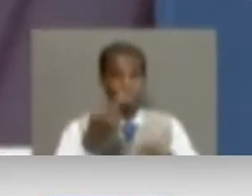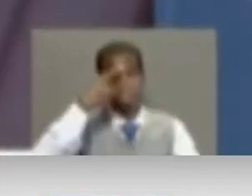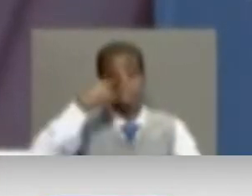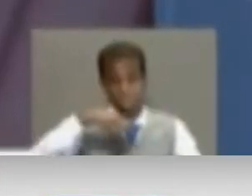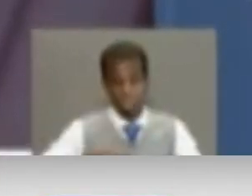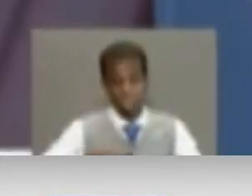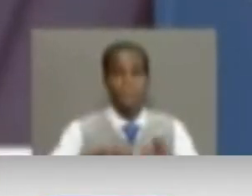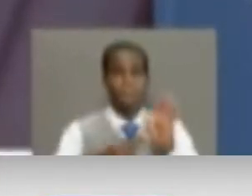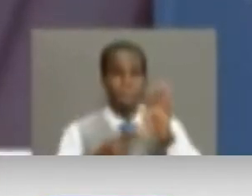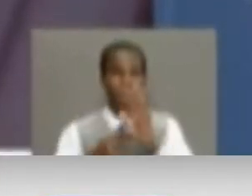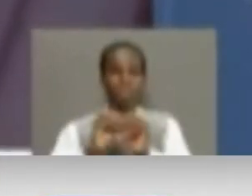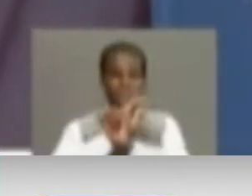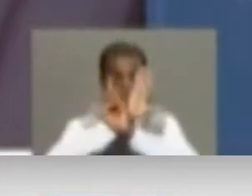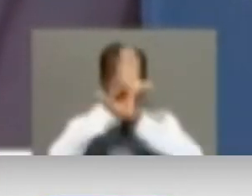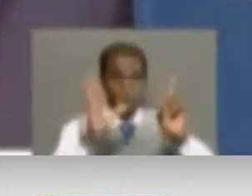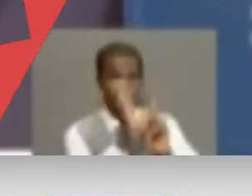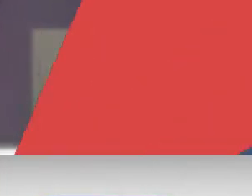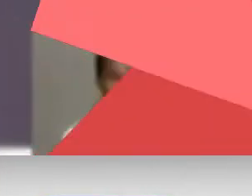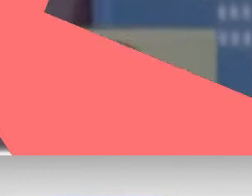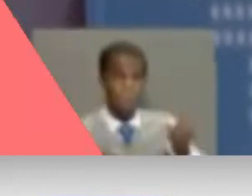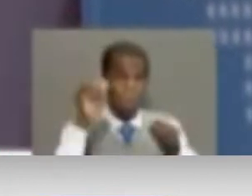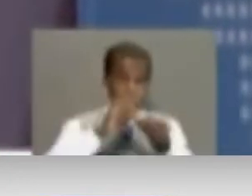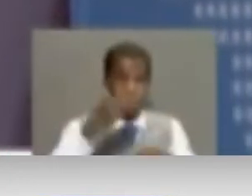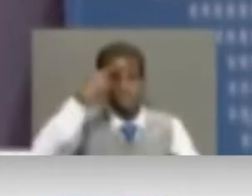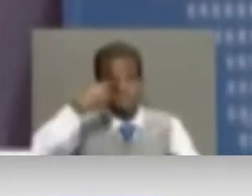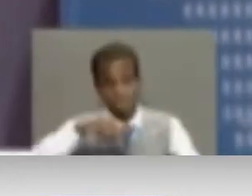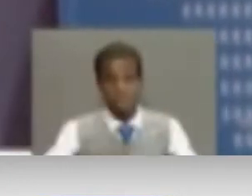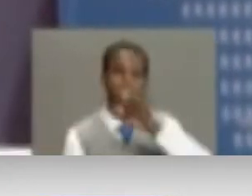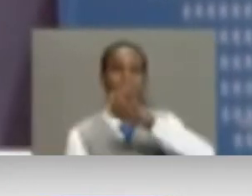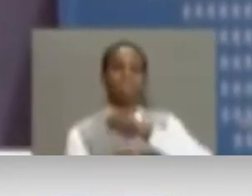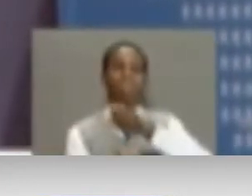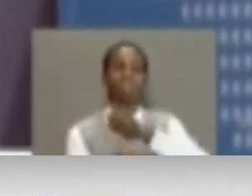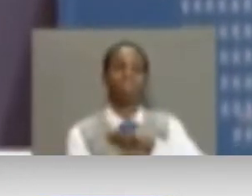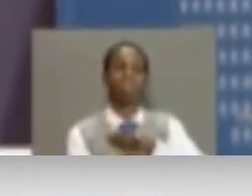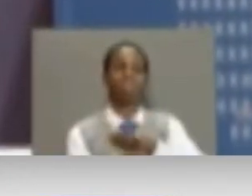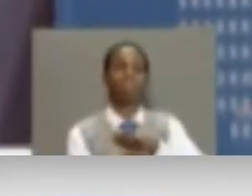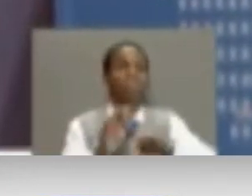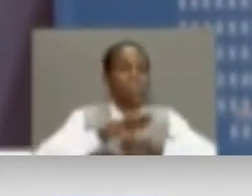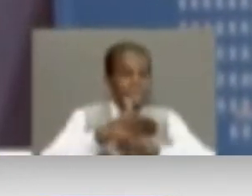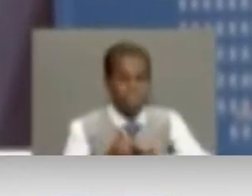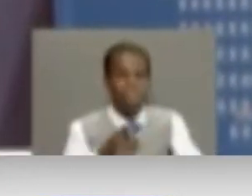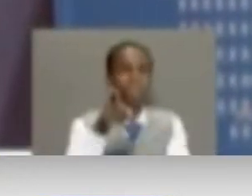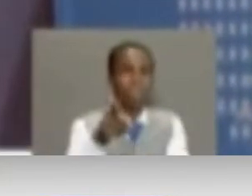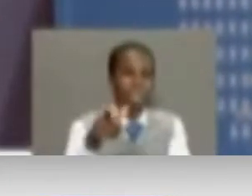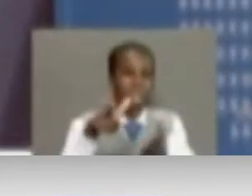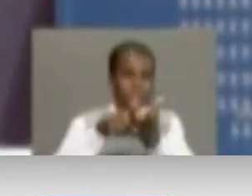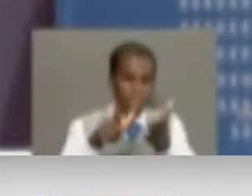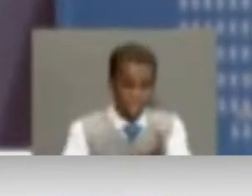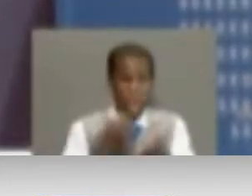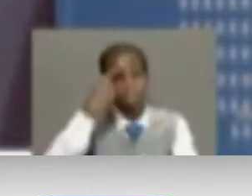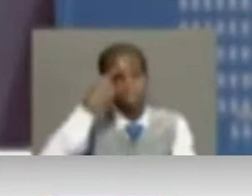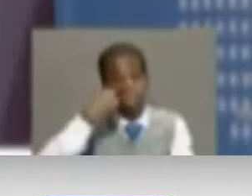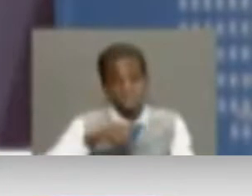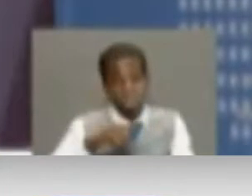determinasse com clareza de que a partir daquele momento não era mais cidadão português. Ocorre que a lei portuguesa diz que a partir do momento que eu expresso vontade de não